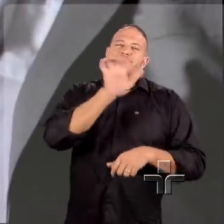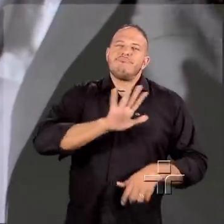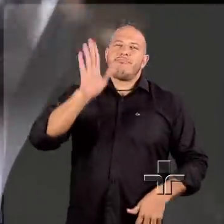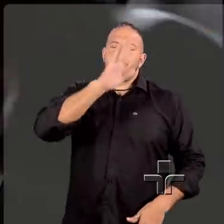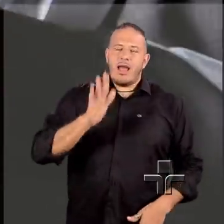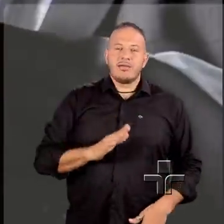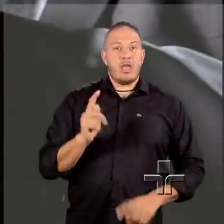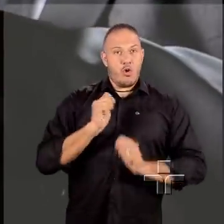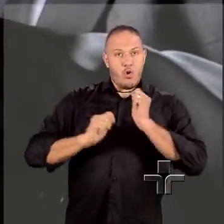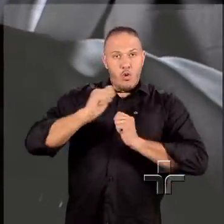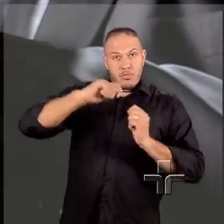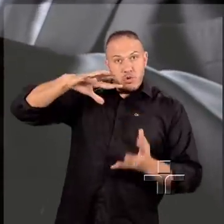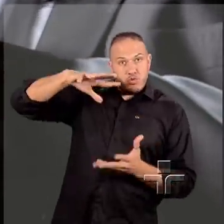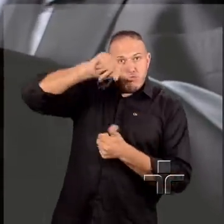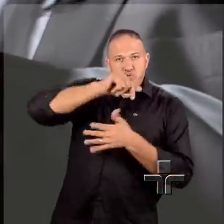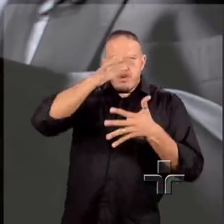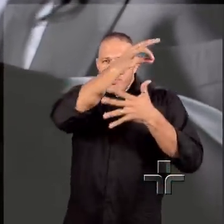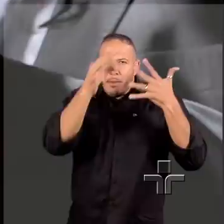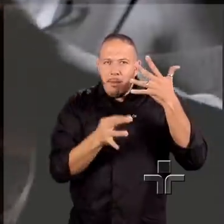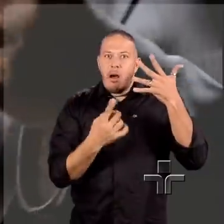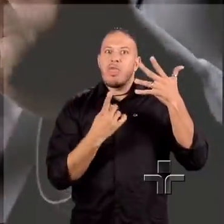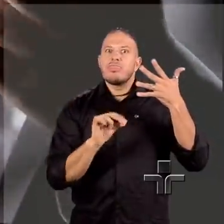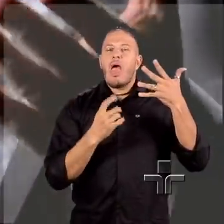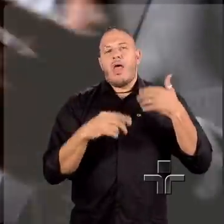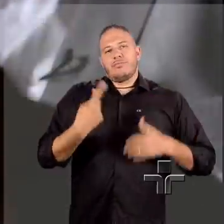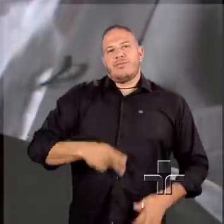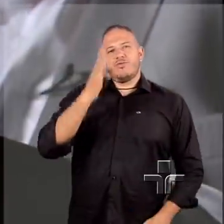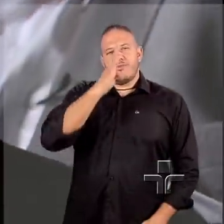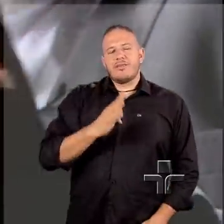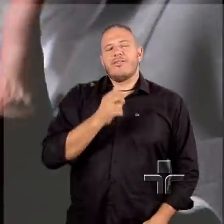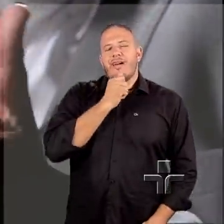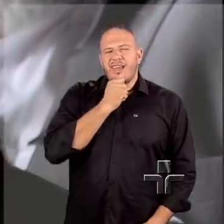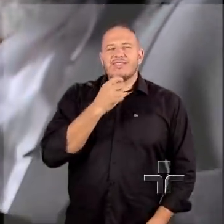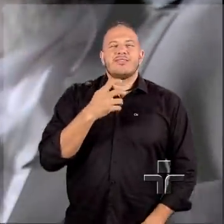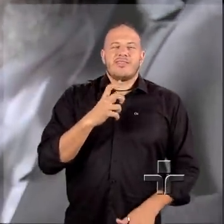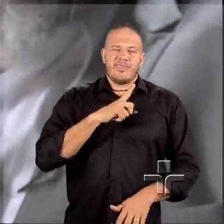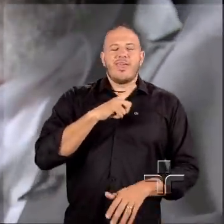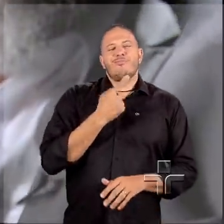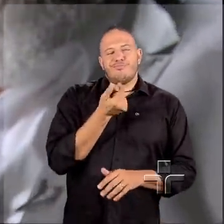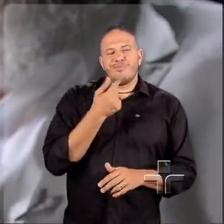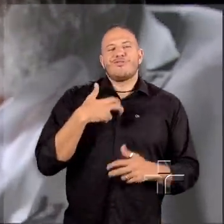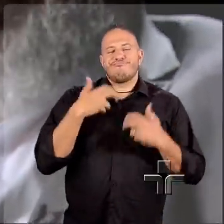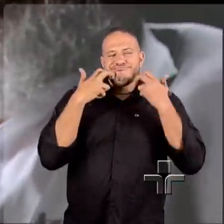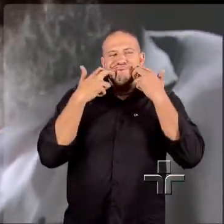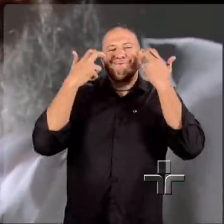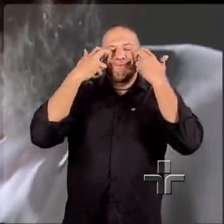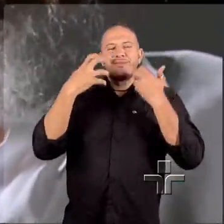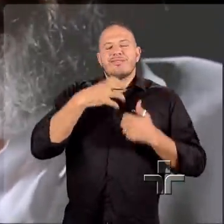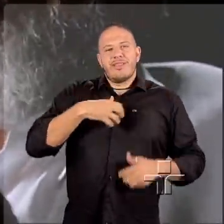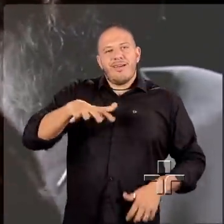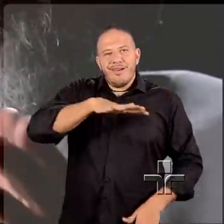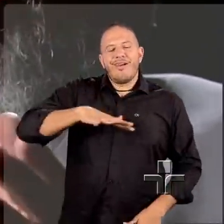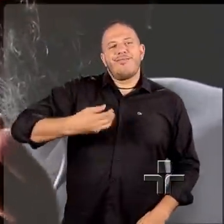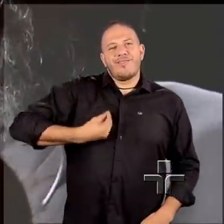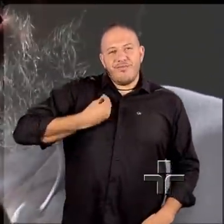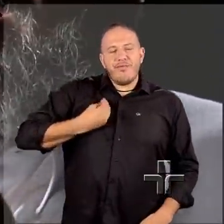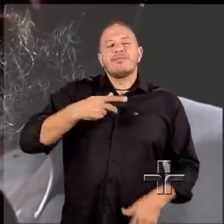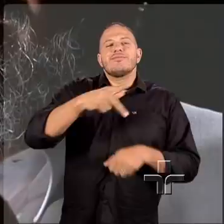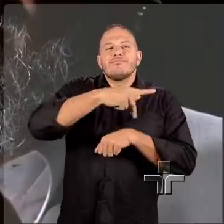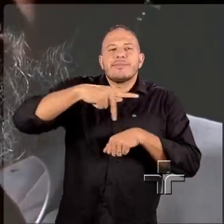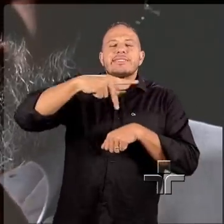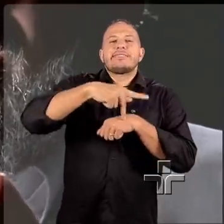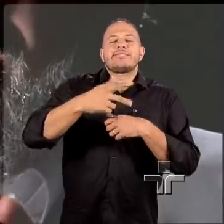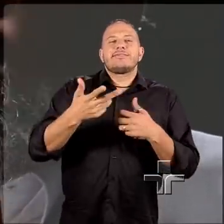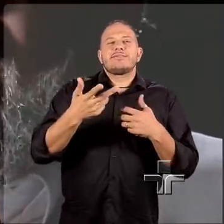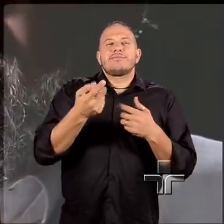10 economias mais poderosas do planeta, ainda se envergonha e tem de se envergonhar de estar entre as nações